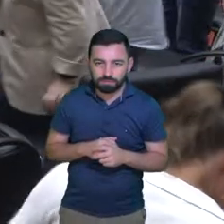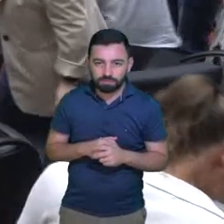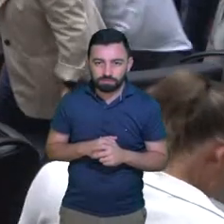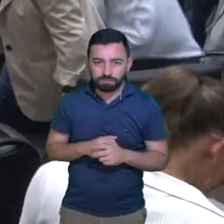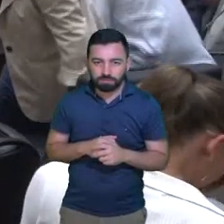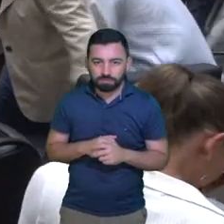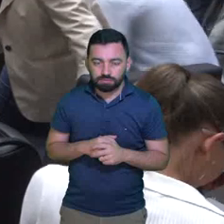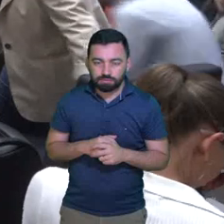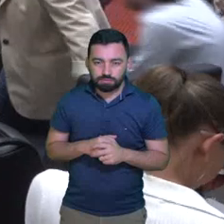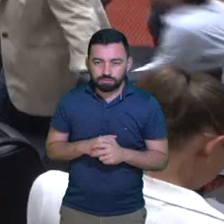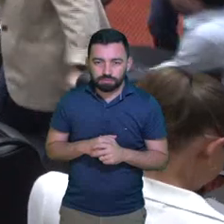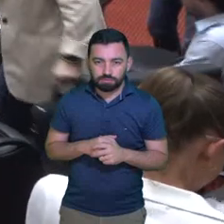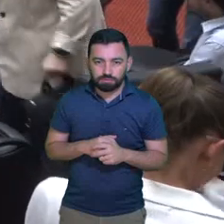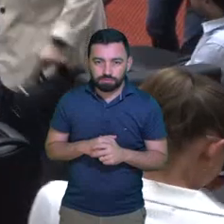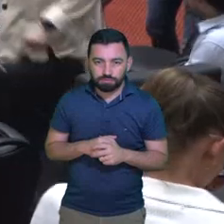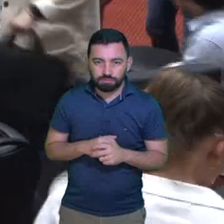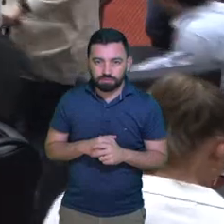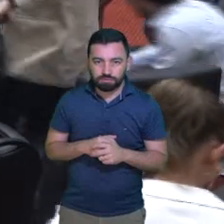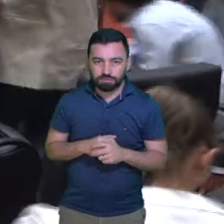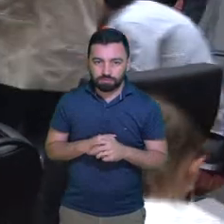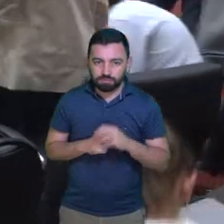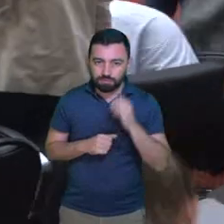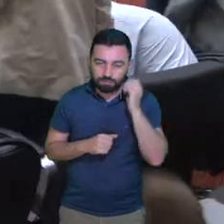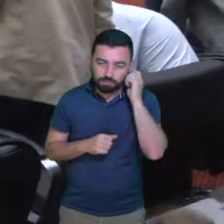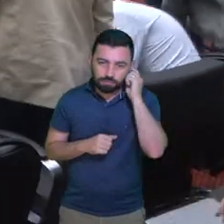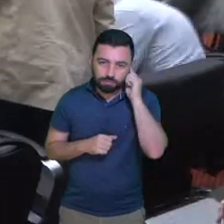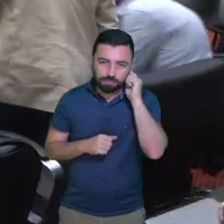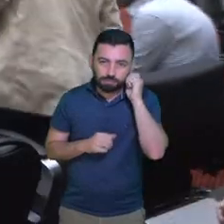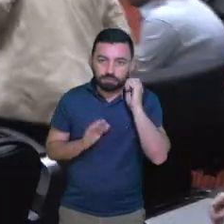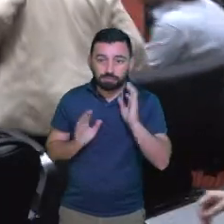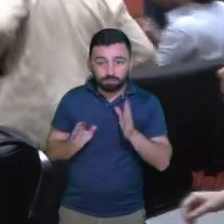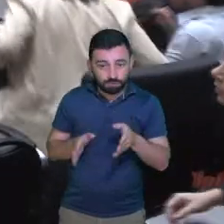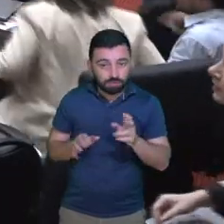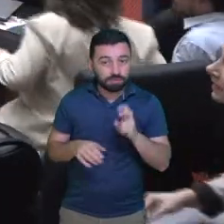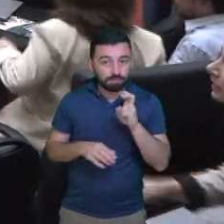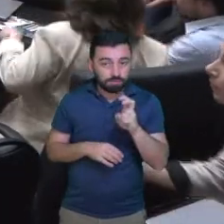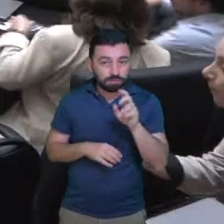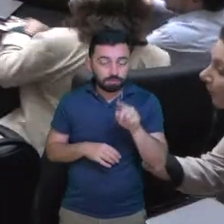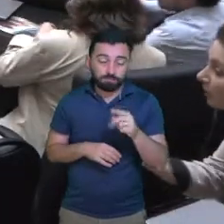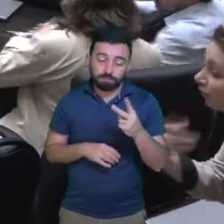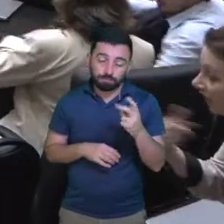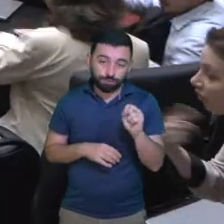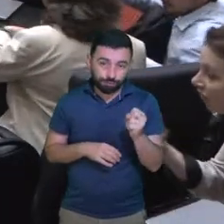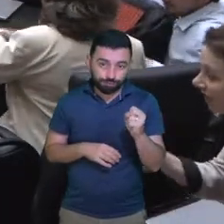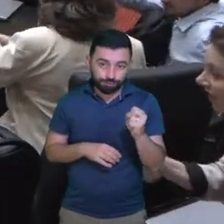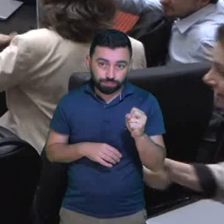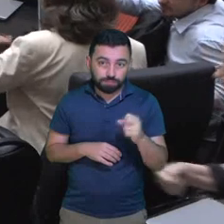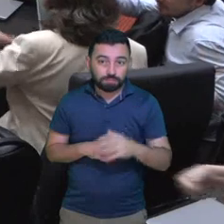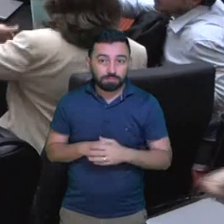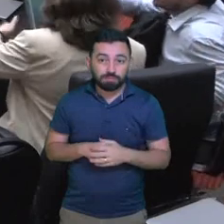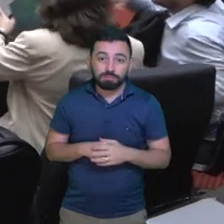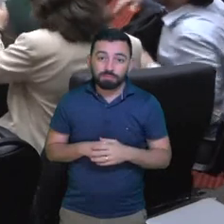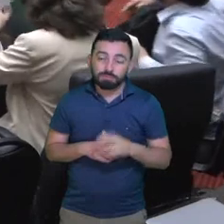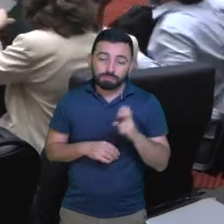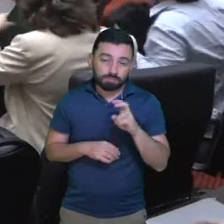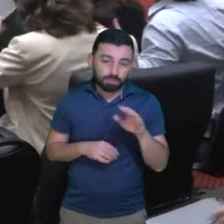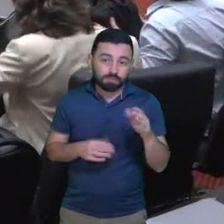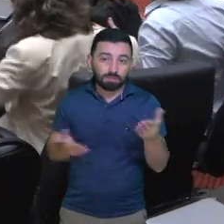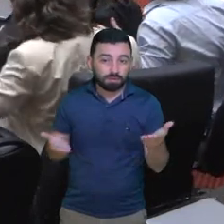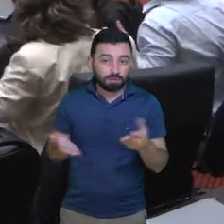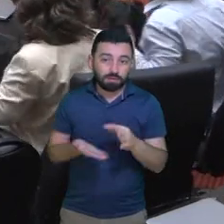levanto gente já são 5:28 e 5:30 tem um Coffe